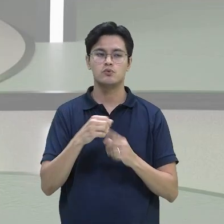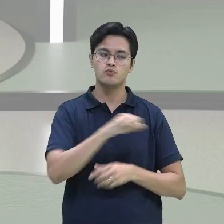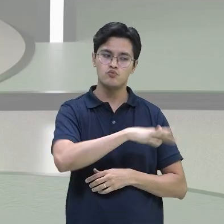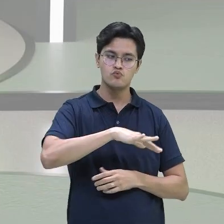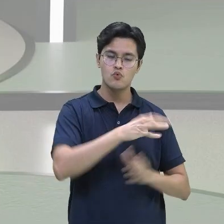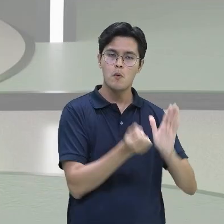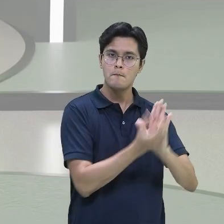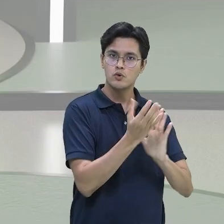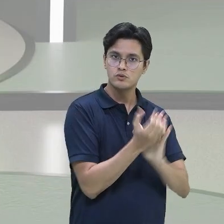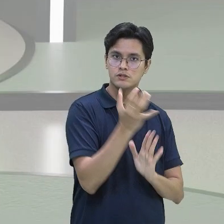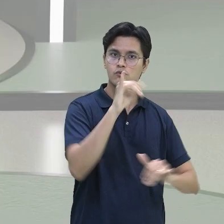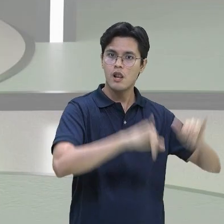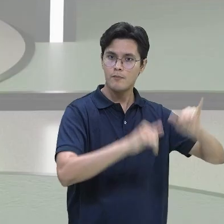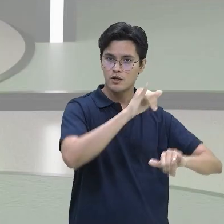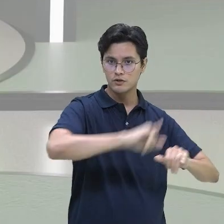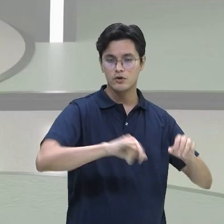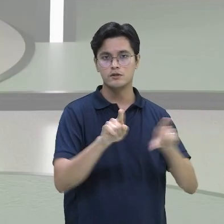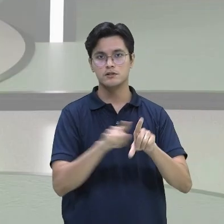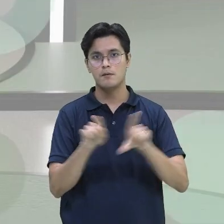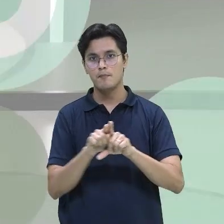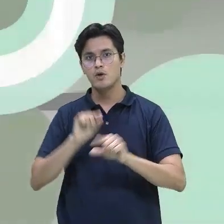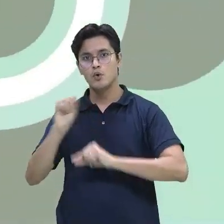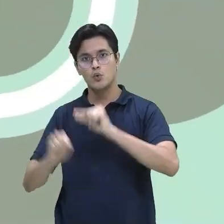é aminoácido. Dê uma olhada.